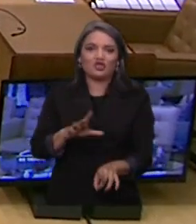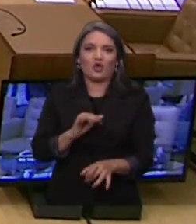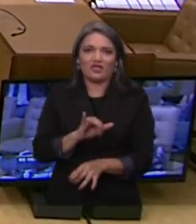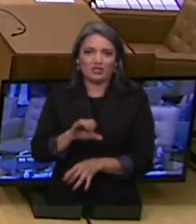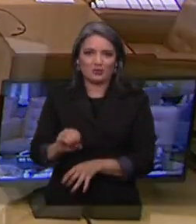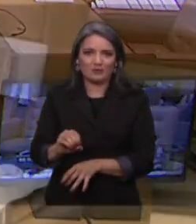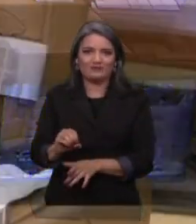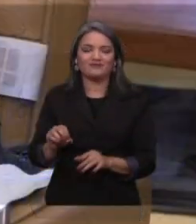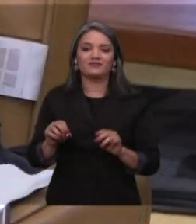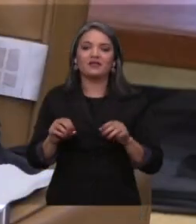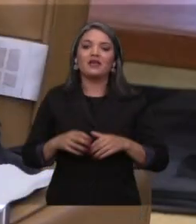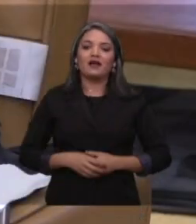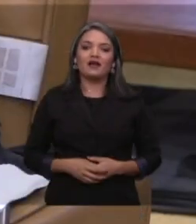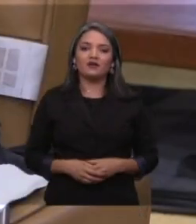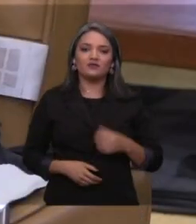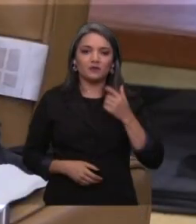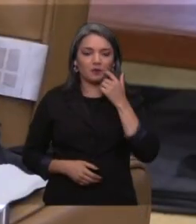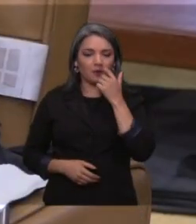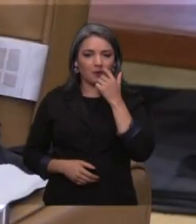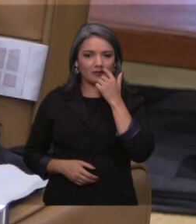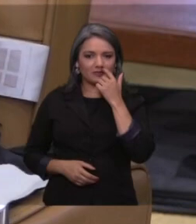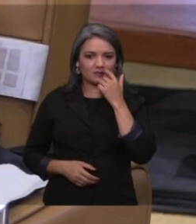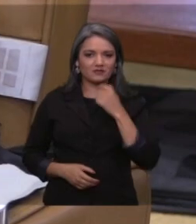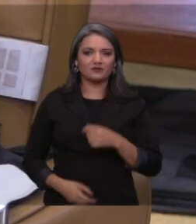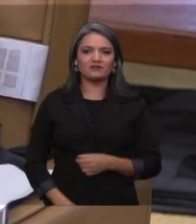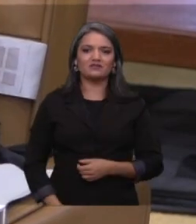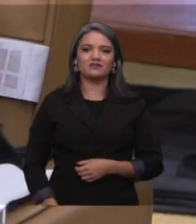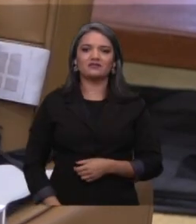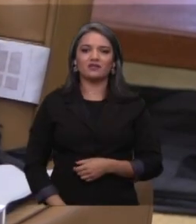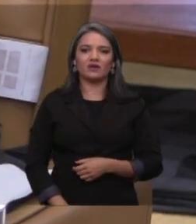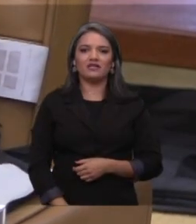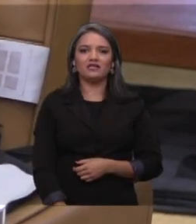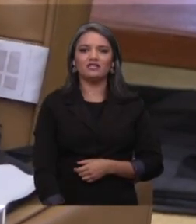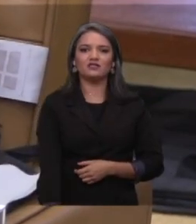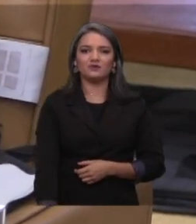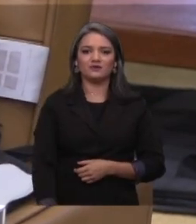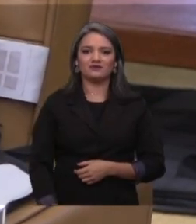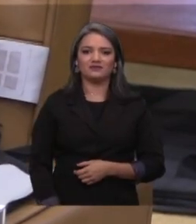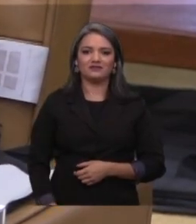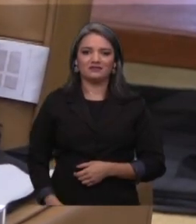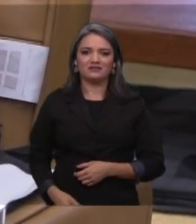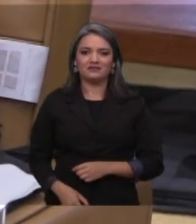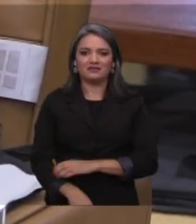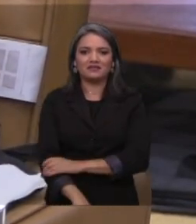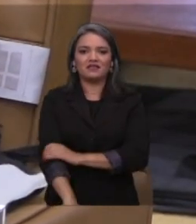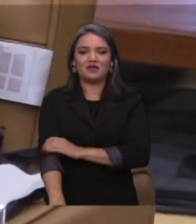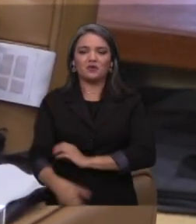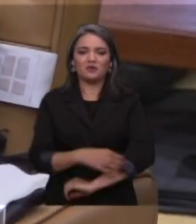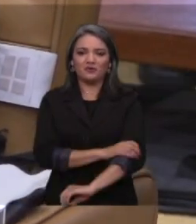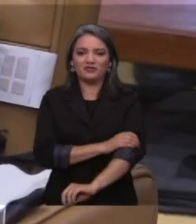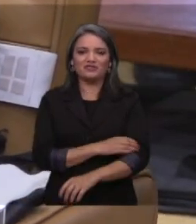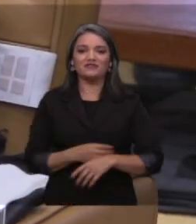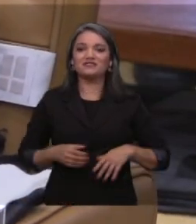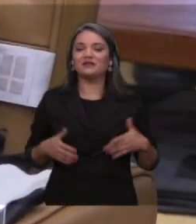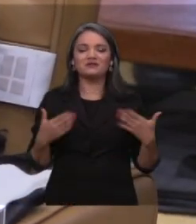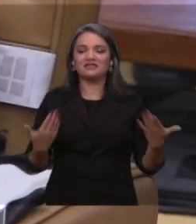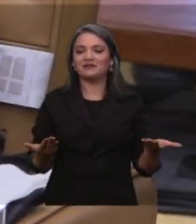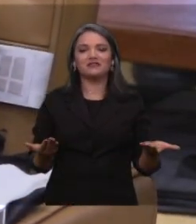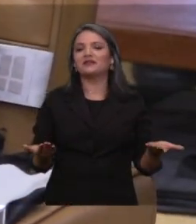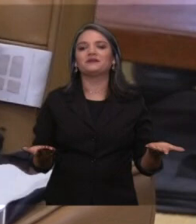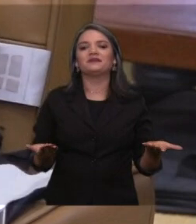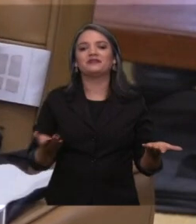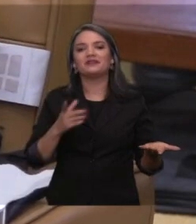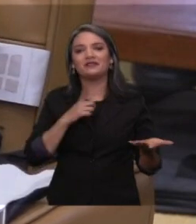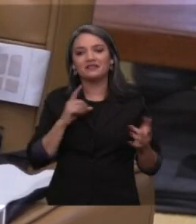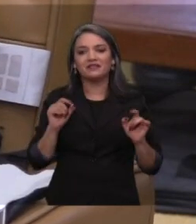dimensão, aquele momento criava precisamente isso que agora o ministro Nunes Marques vem de afirmar até com